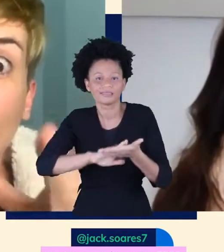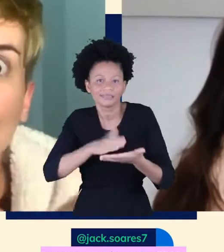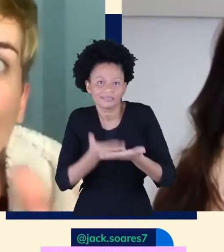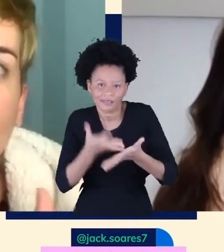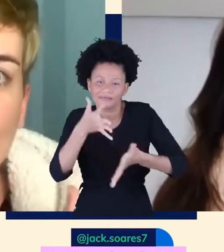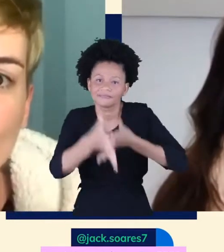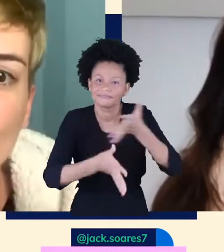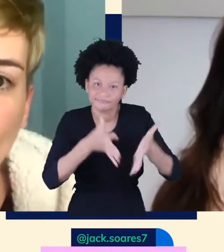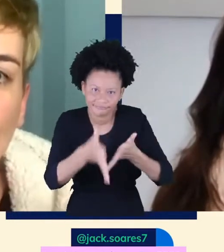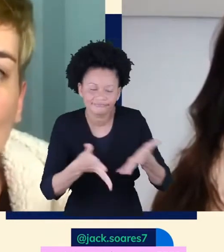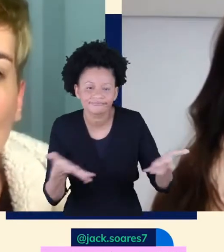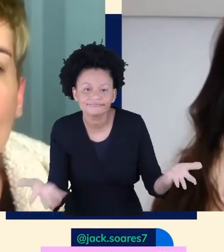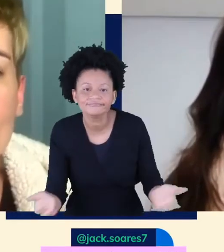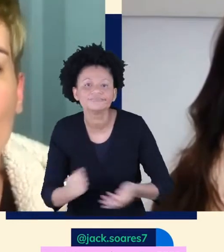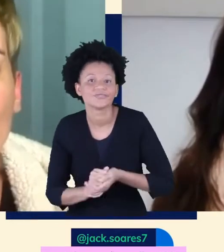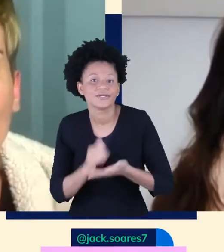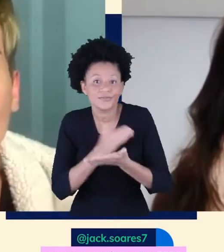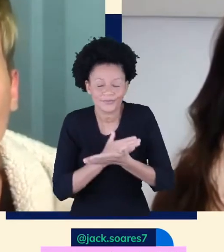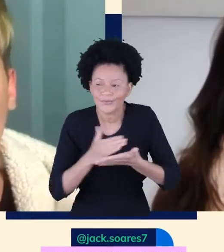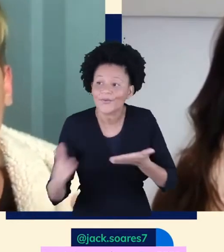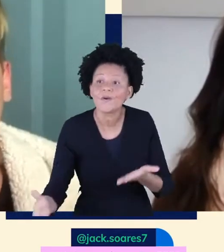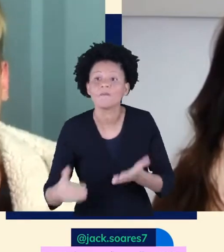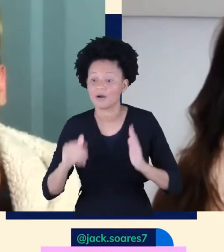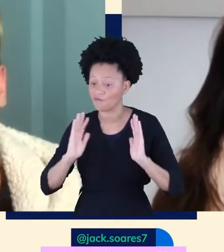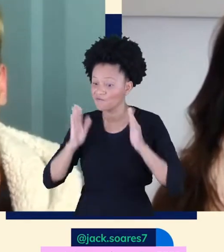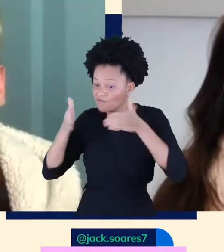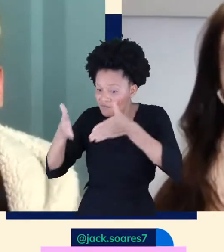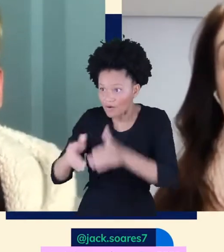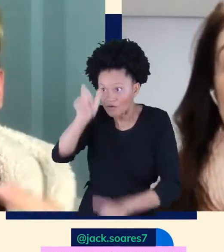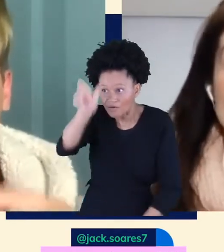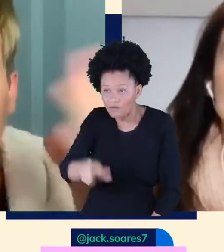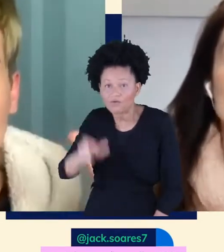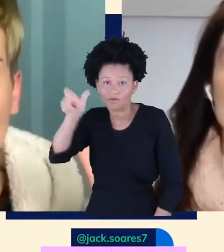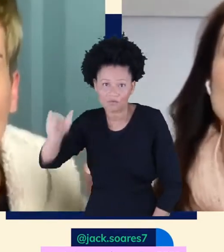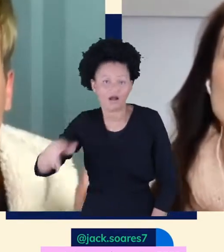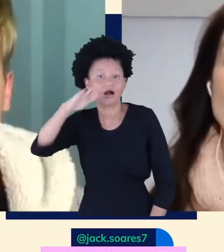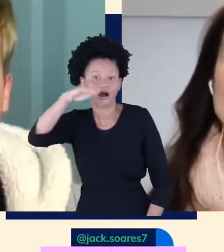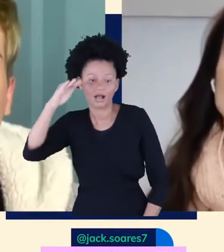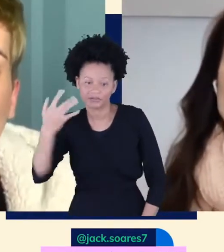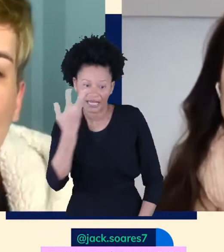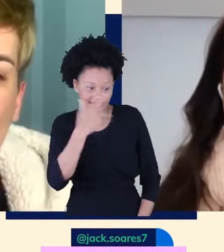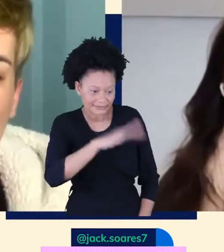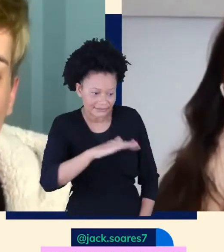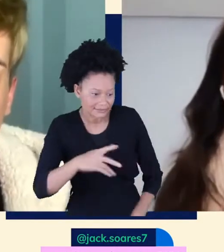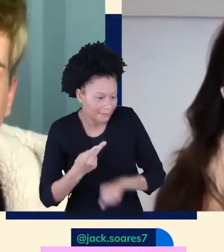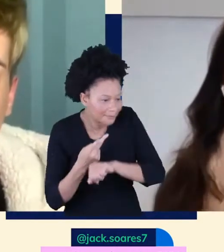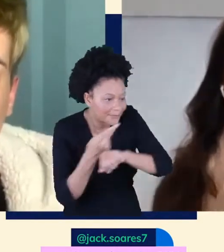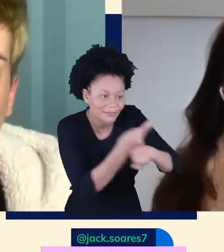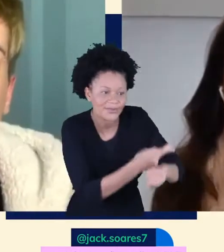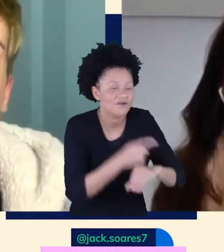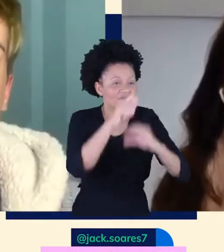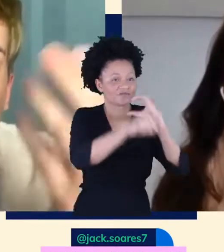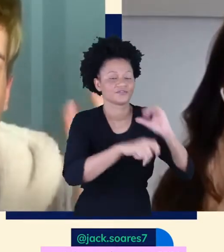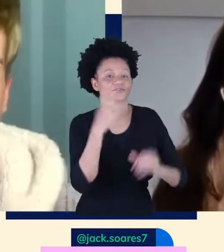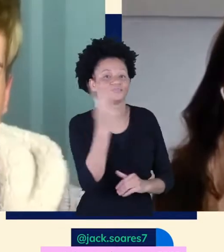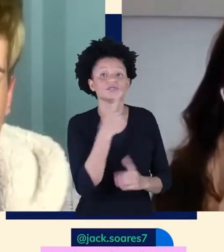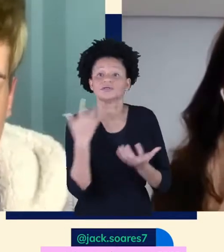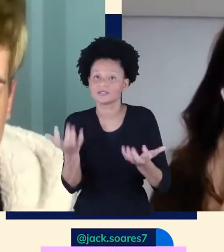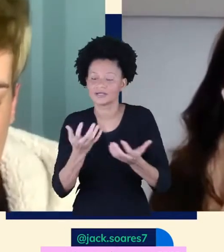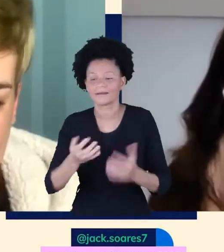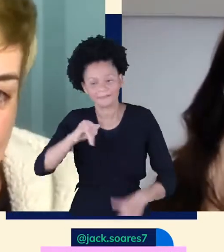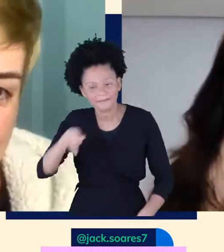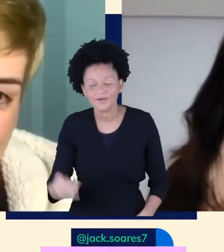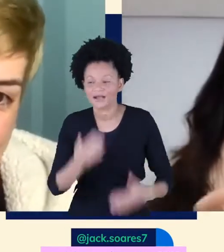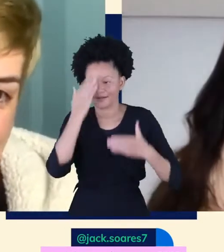E aí, com um recadinho que eu coloco no Maravilha. começo, falando que é um papo entre adultos para as crianças procurarem um vídeo com história. Uhum. Então, quero aproveitar